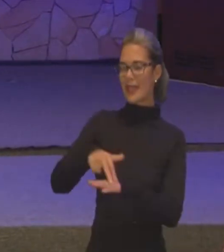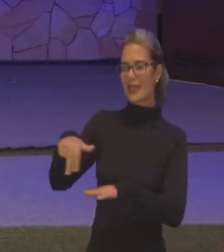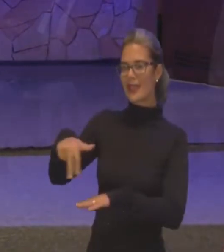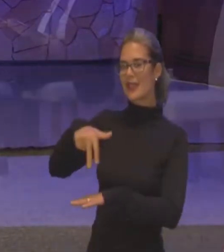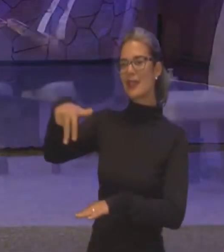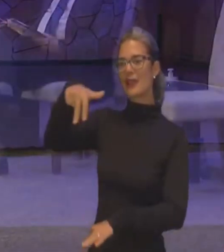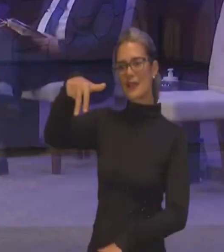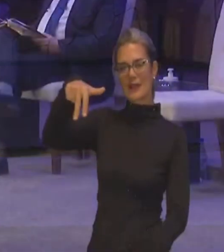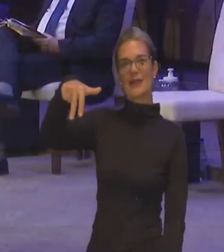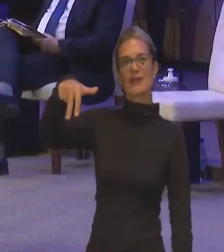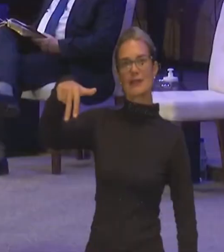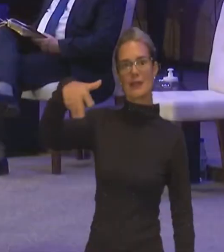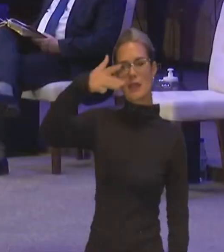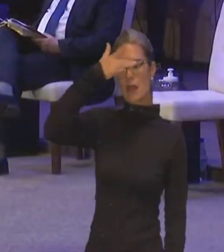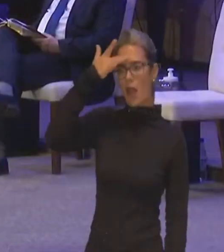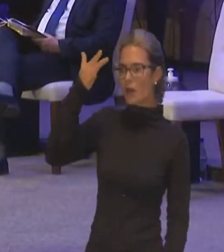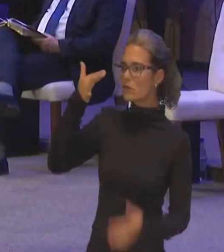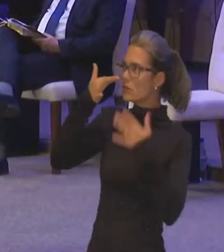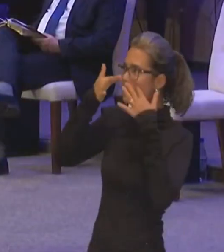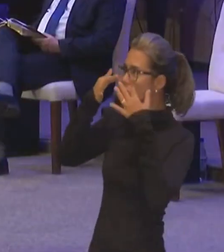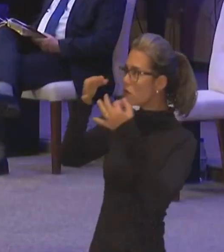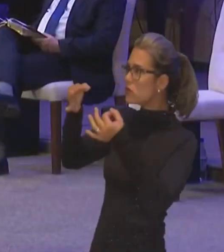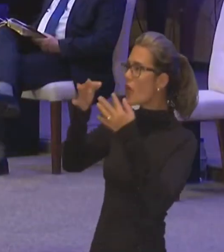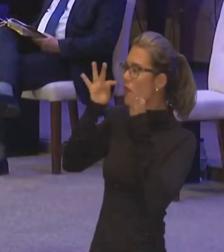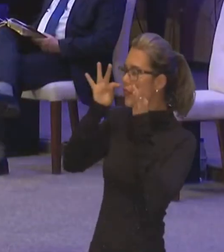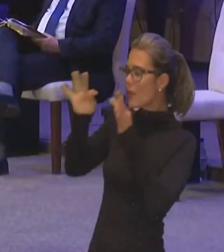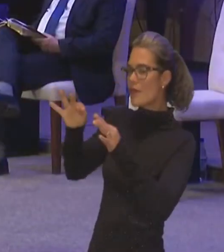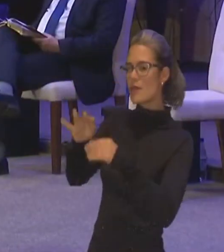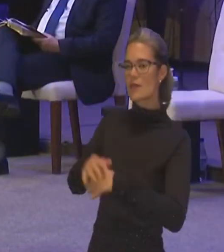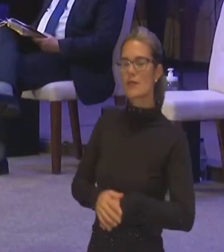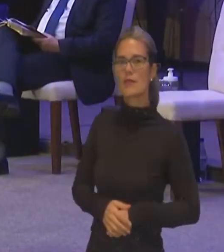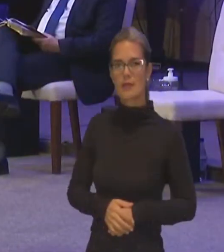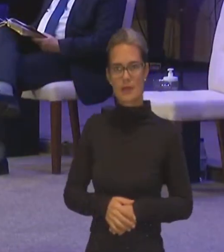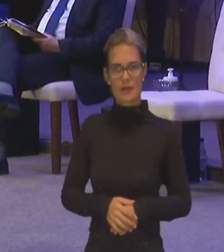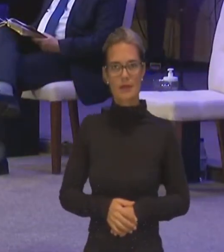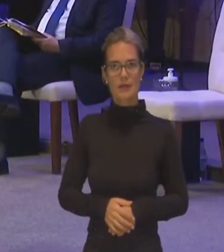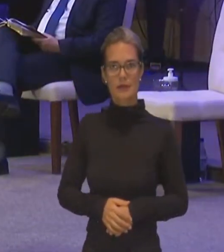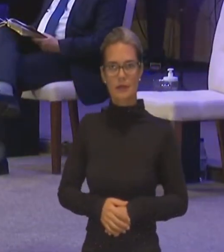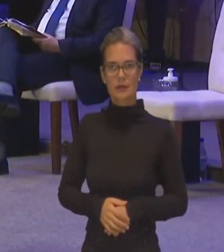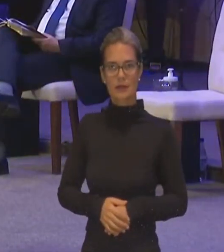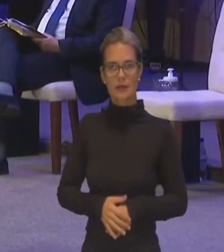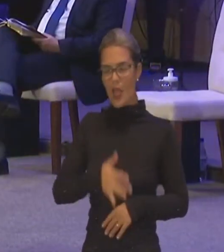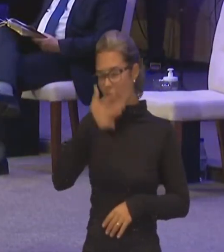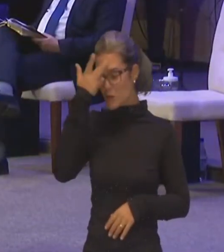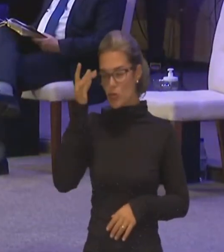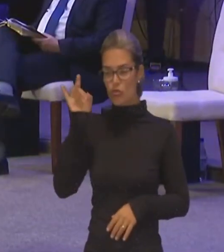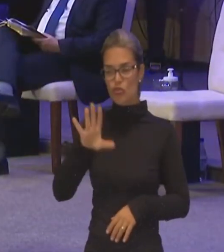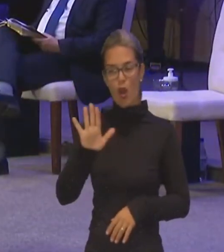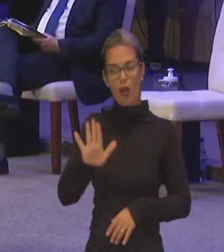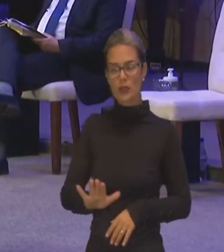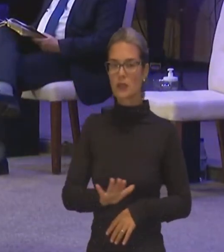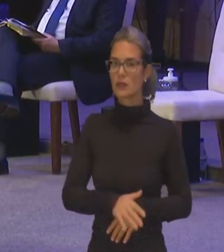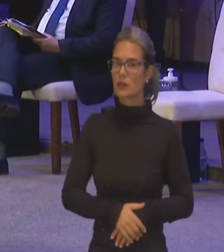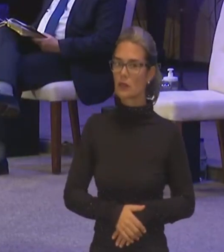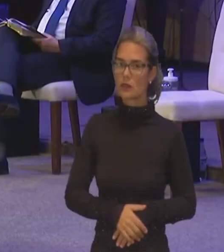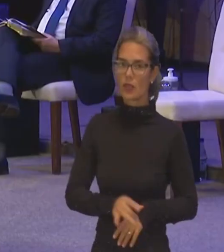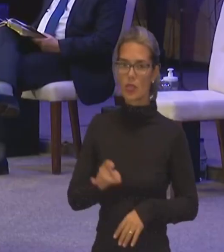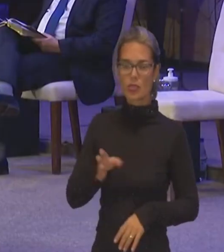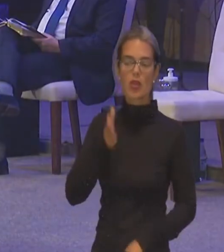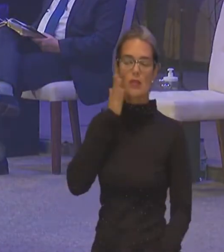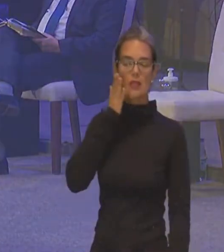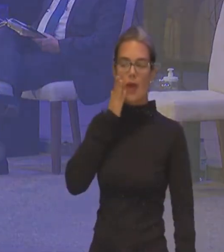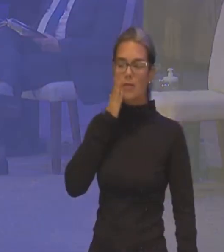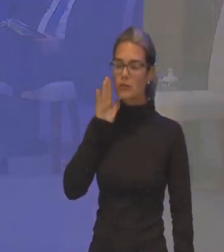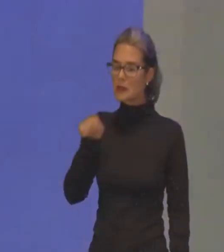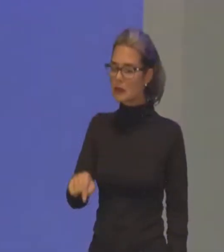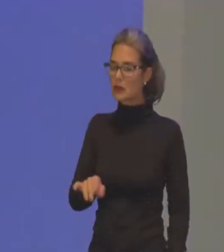testemunhas oculares de sua ressurreição. Era isso que aquelas pessoas tinham em suas mãos,